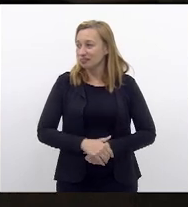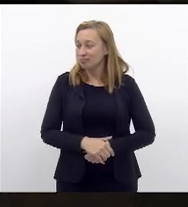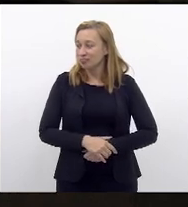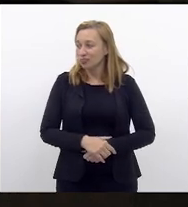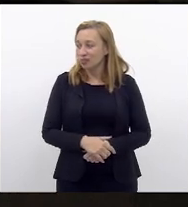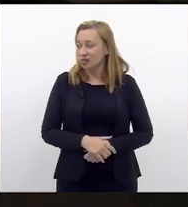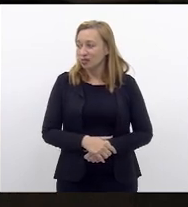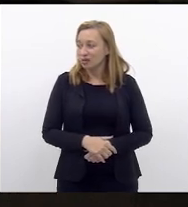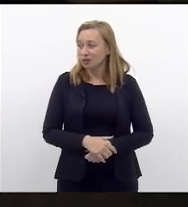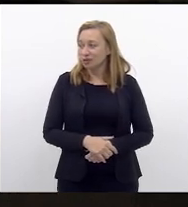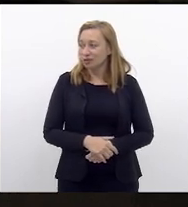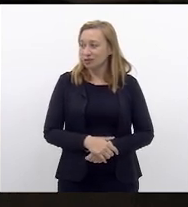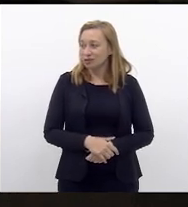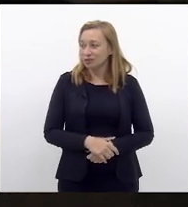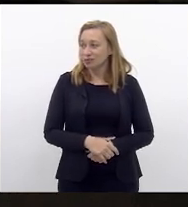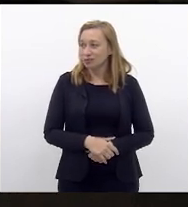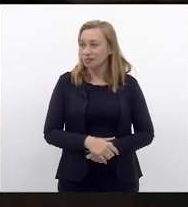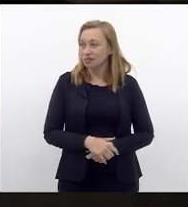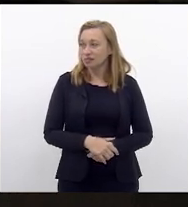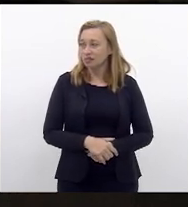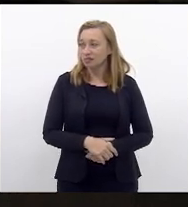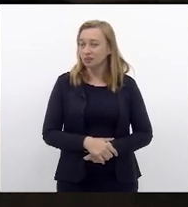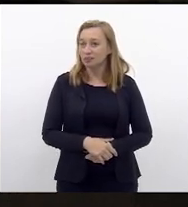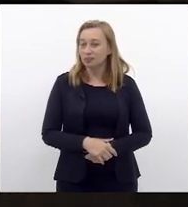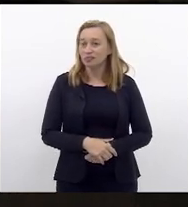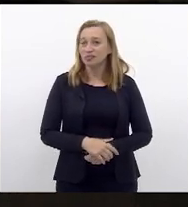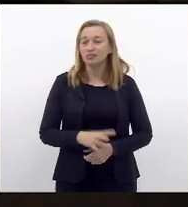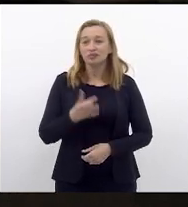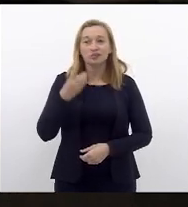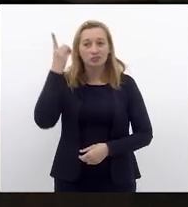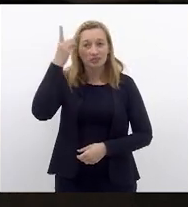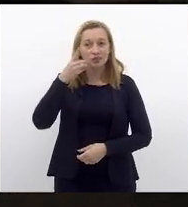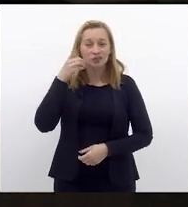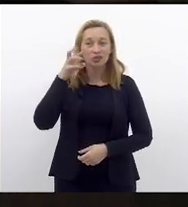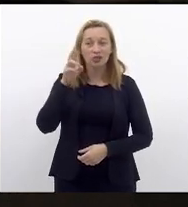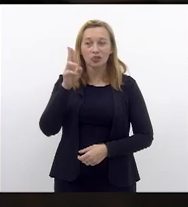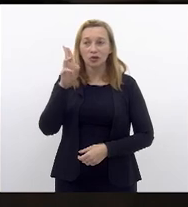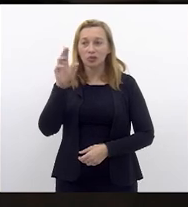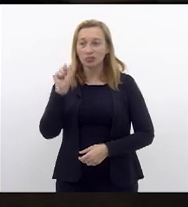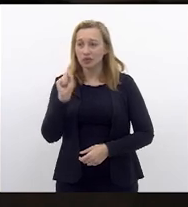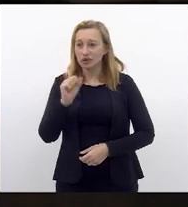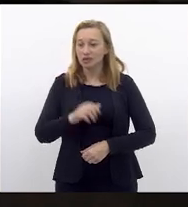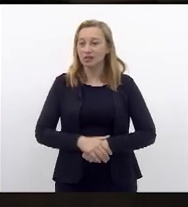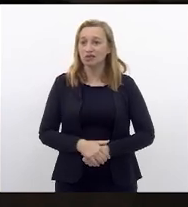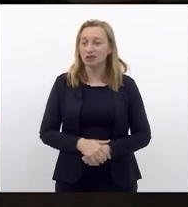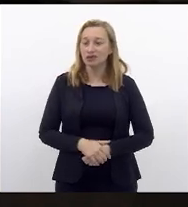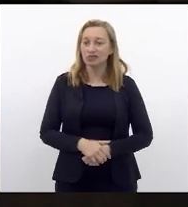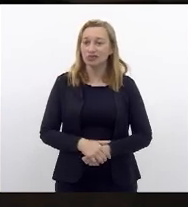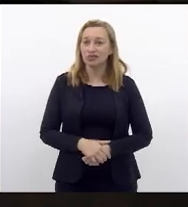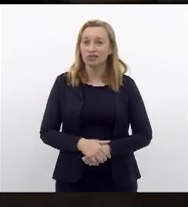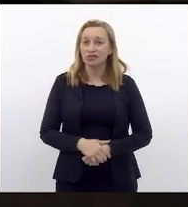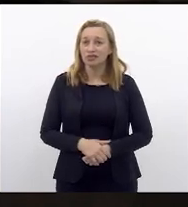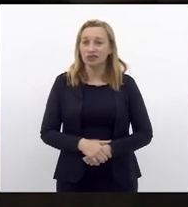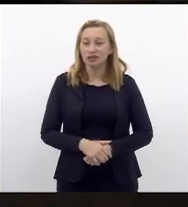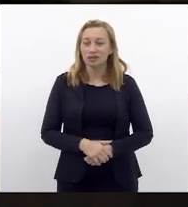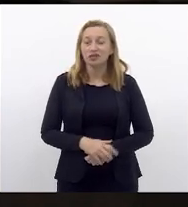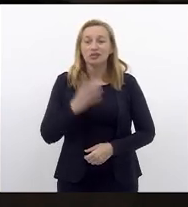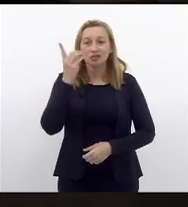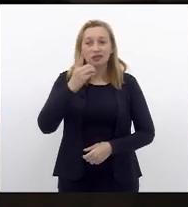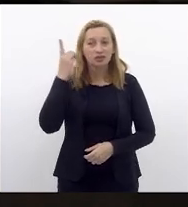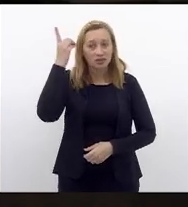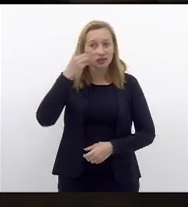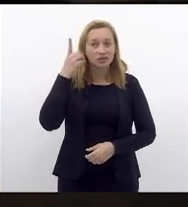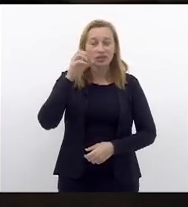Sim. Deputado Rubens Montempo. Deputado Rubens Montempo.